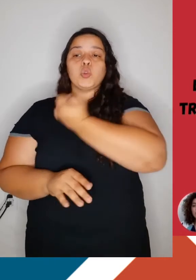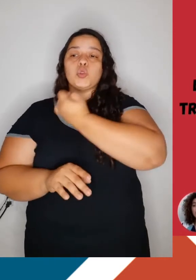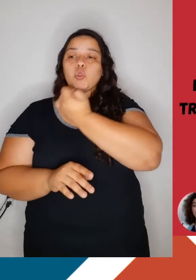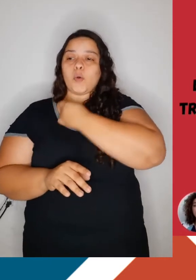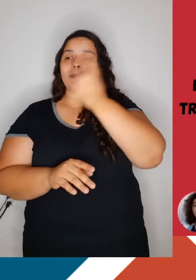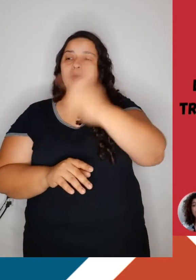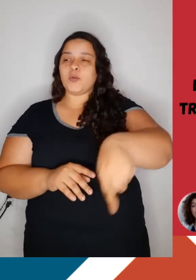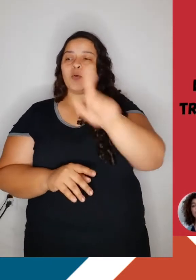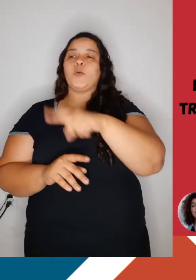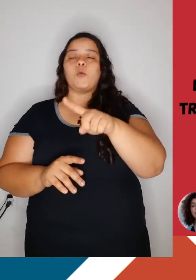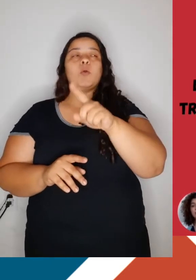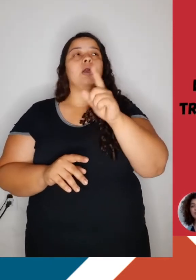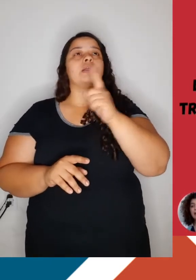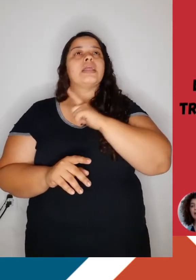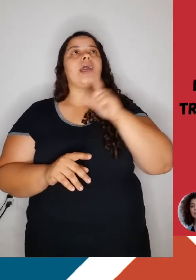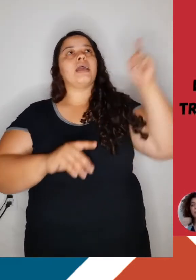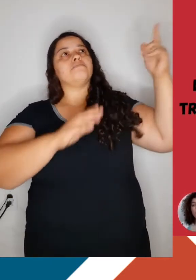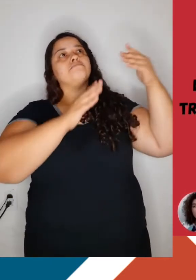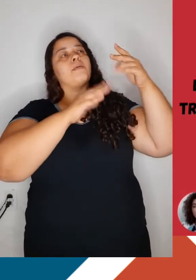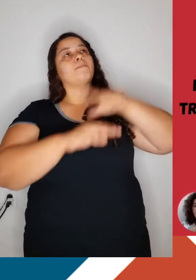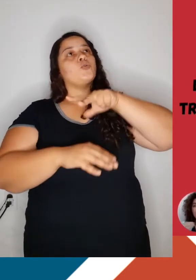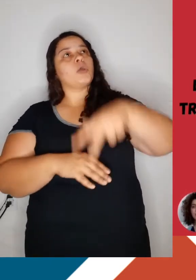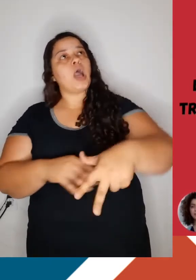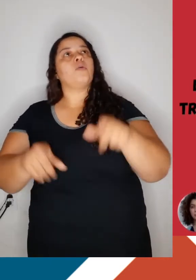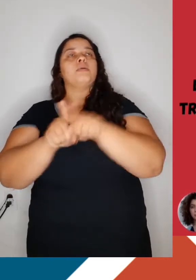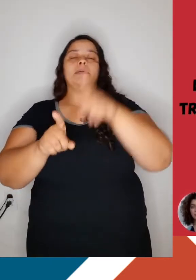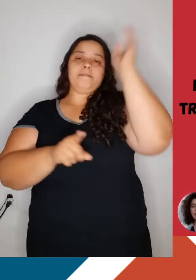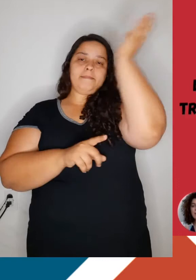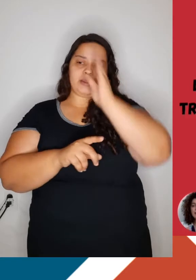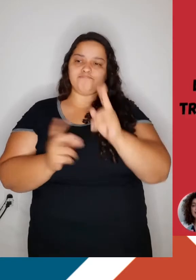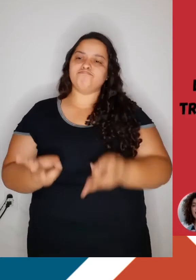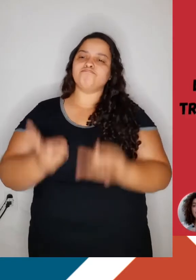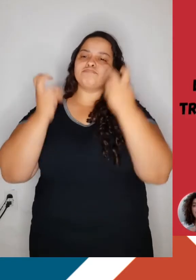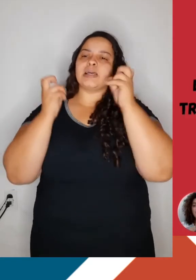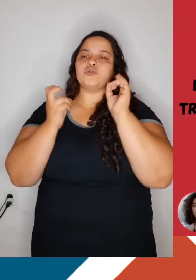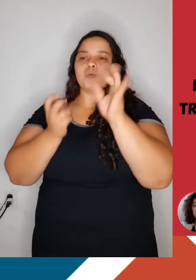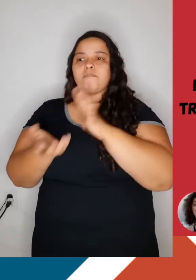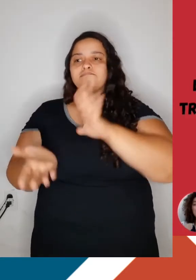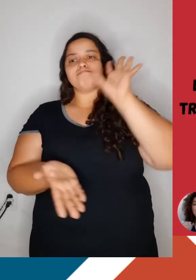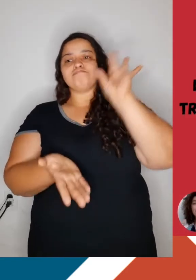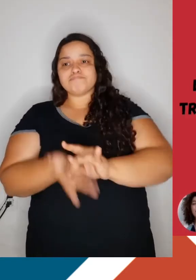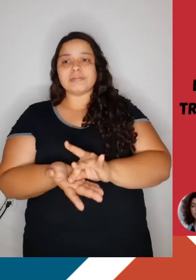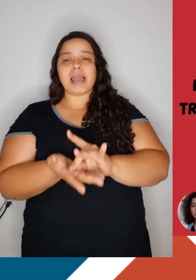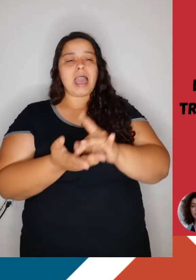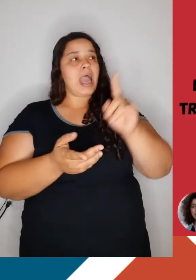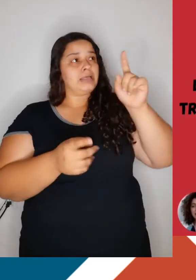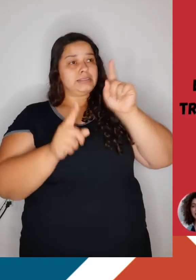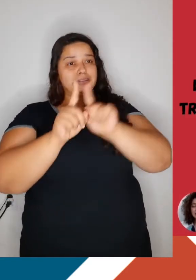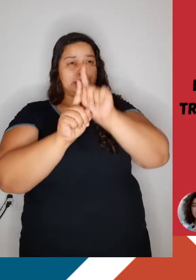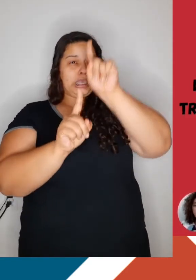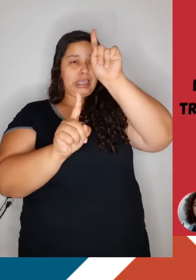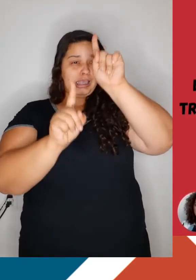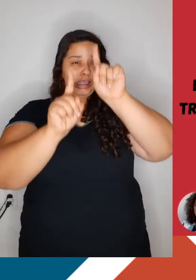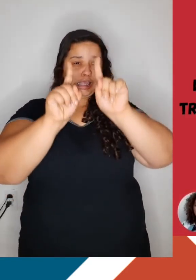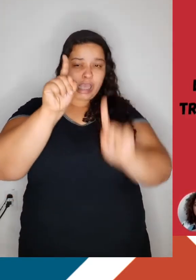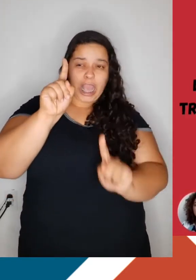demonstra os números de escravizados traficados por Portugal e Brasil. Percebe-se que só há efetivamente uma queda